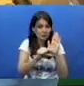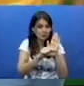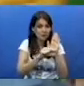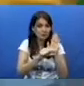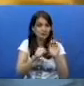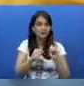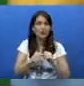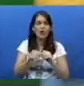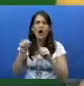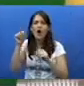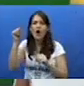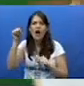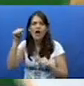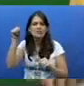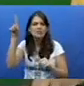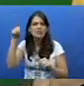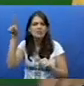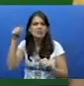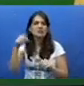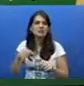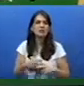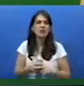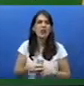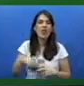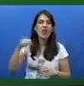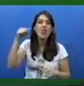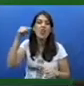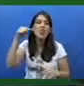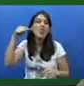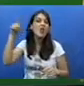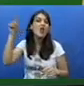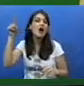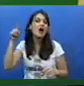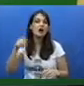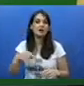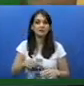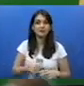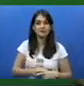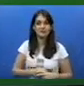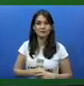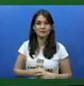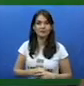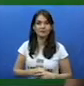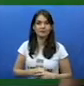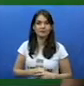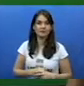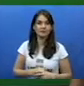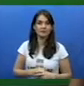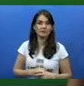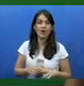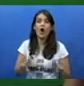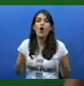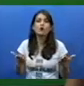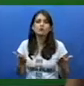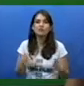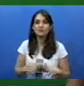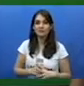em cima. Onde fica o acento lá em cima? Onde que fica o